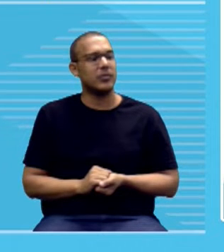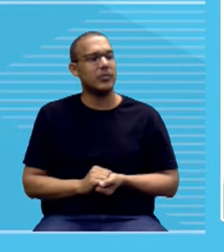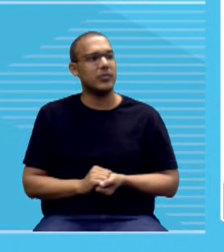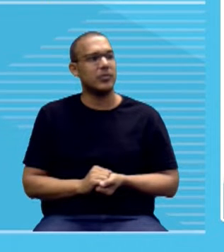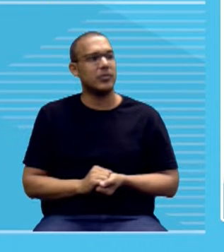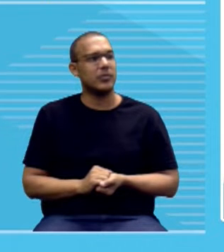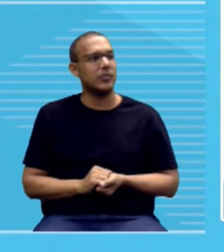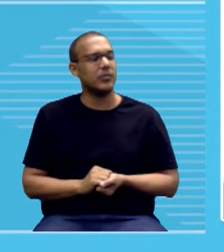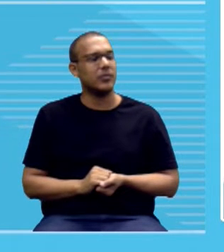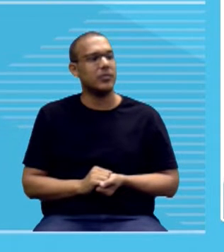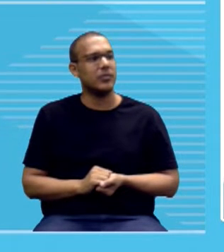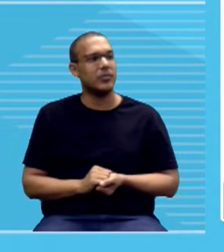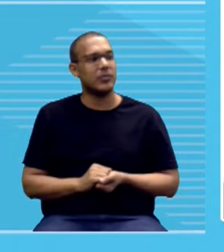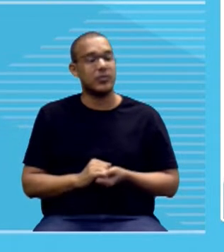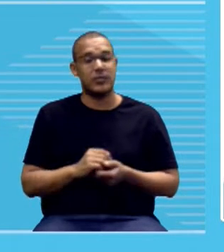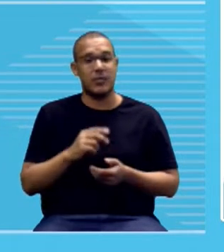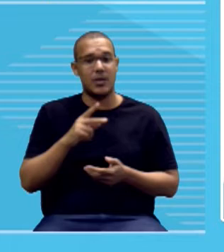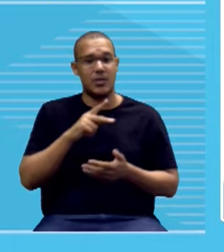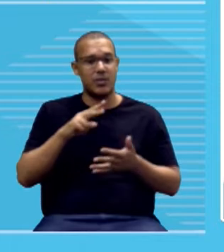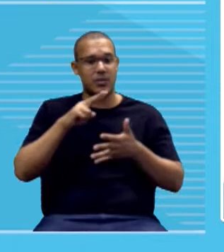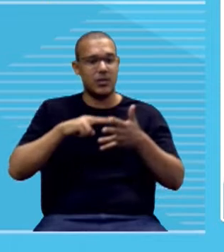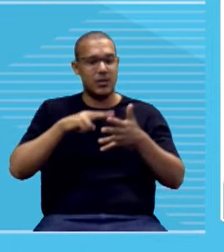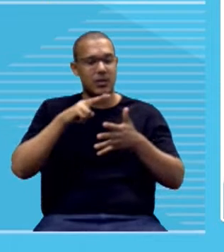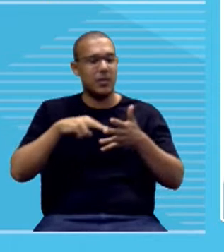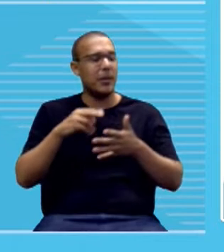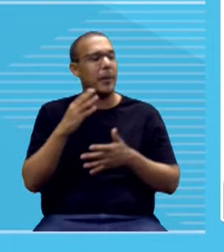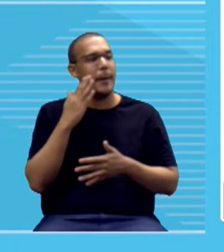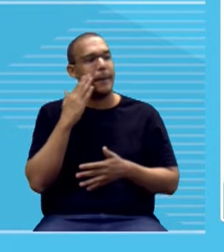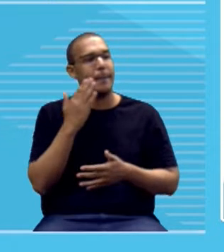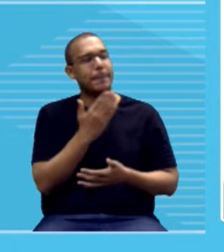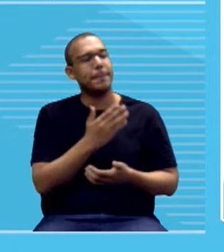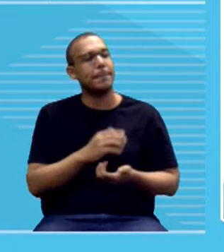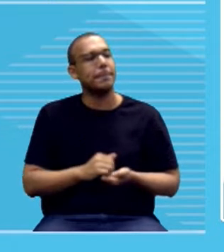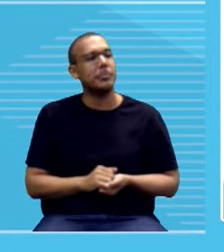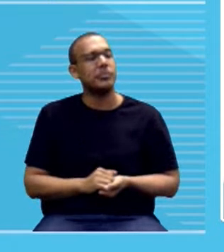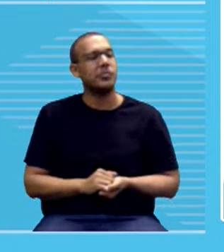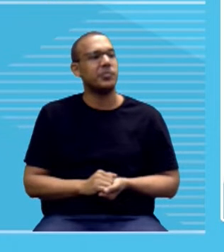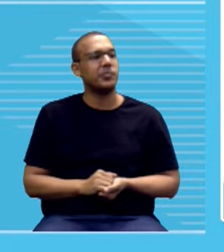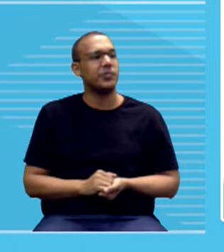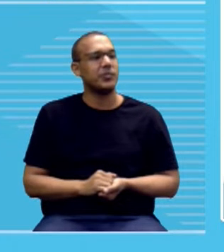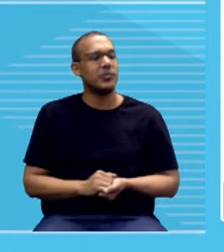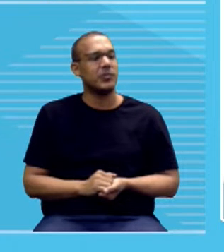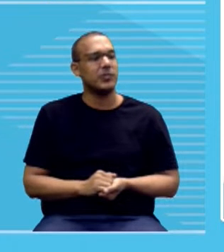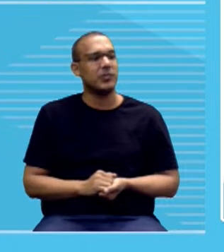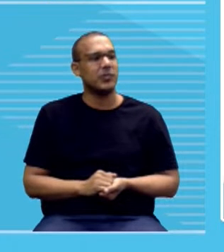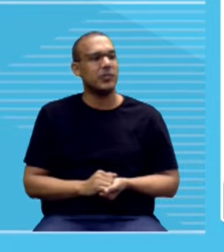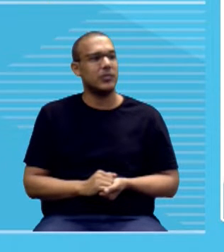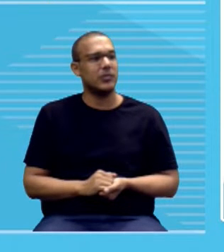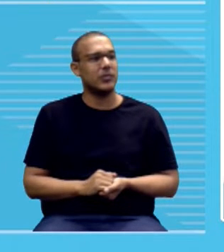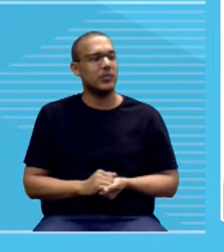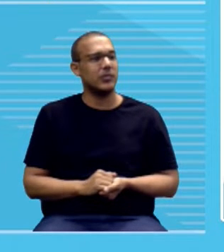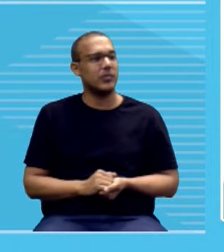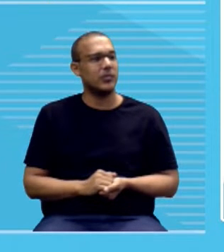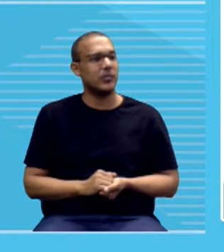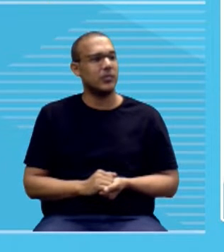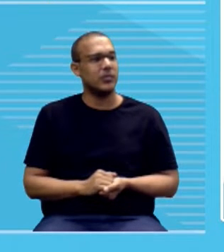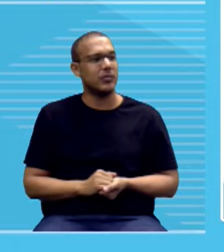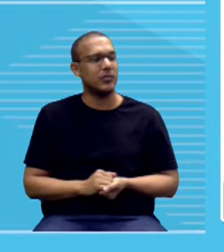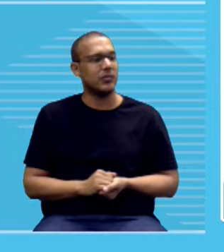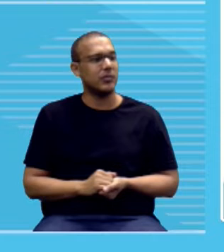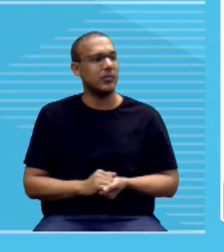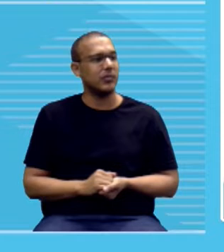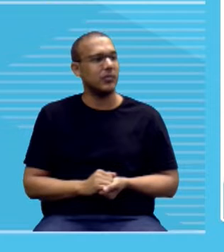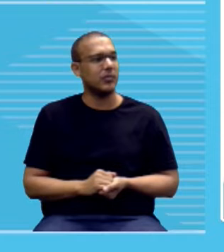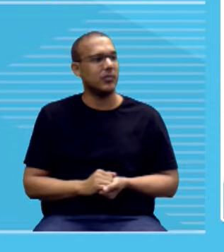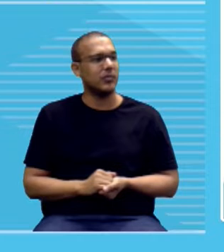eletromagnética, essencialmente luz, mas mais energética que os raios-x. A radiação beta é de um elétron livre. A gente já falou sobre